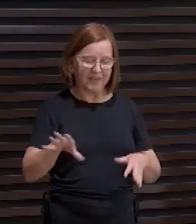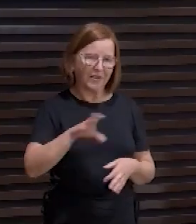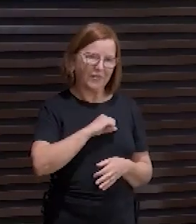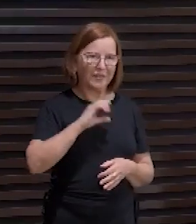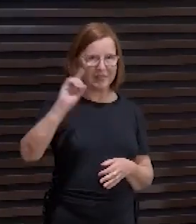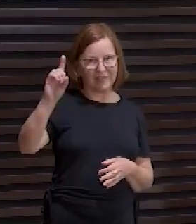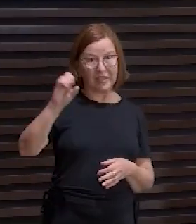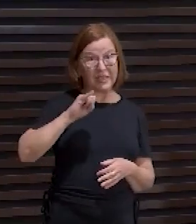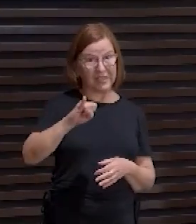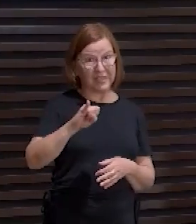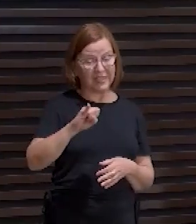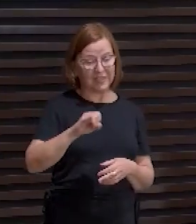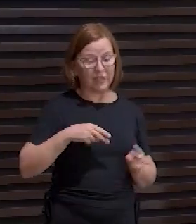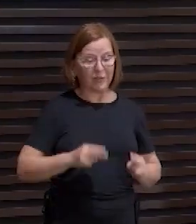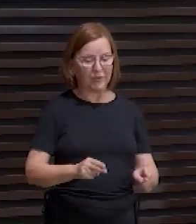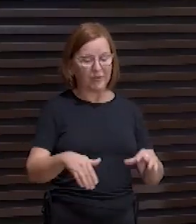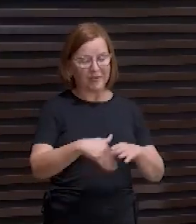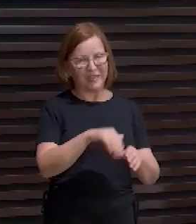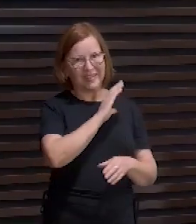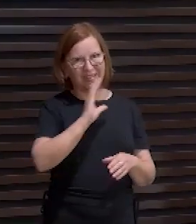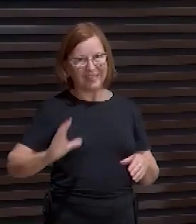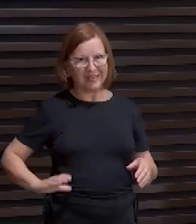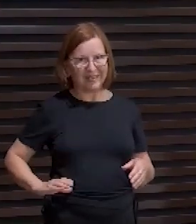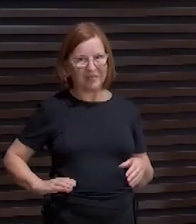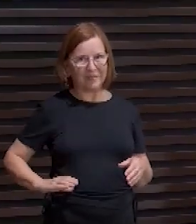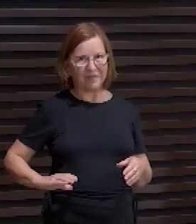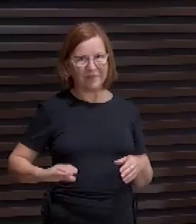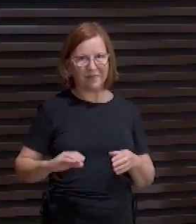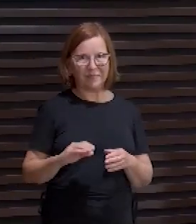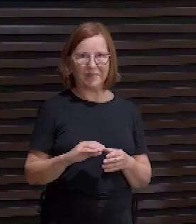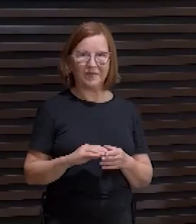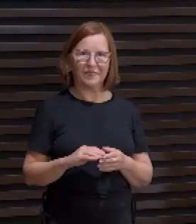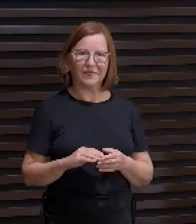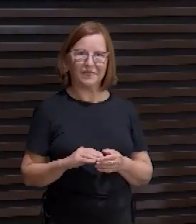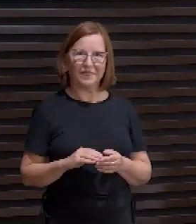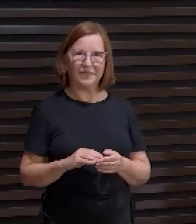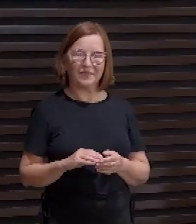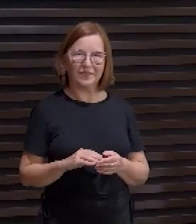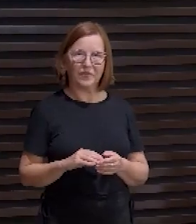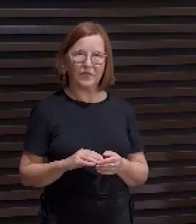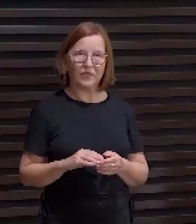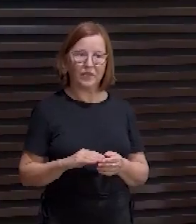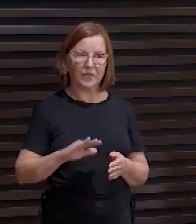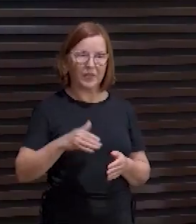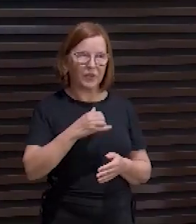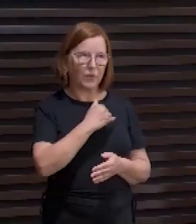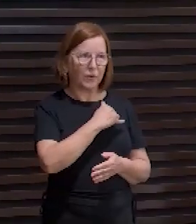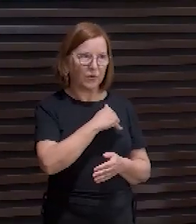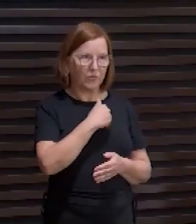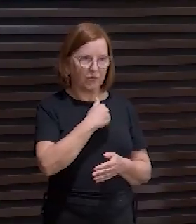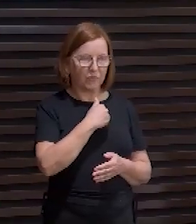se permanecemos em Cristo, devemos andar como ele andou, no verso 6. Então João vai construindo